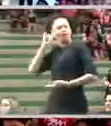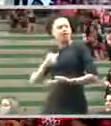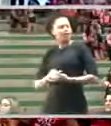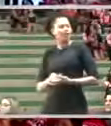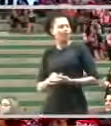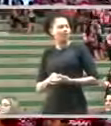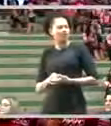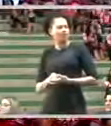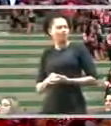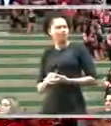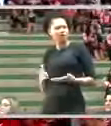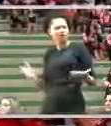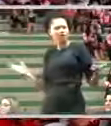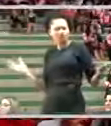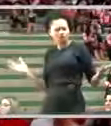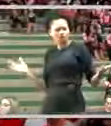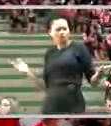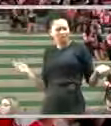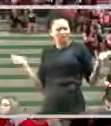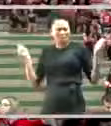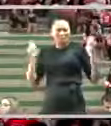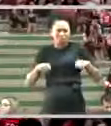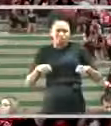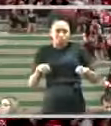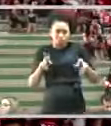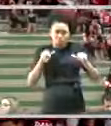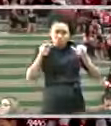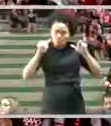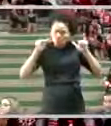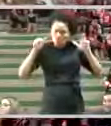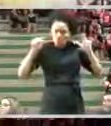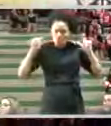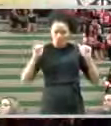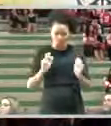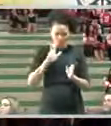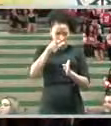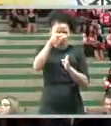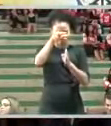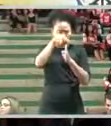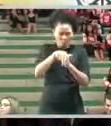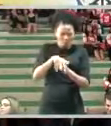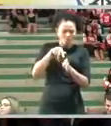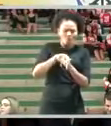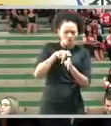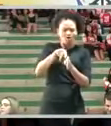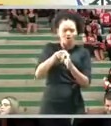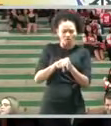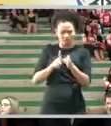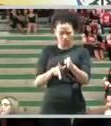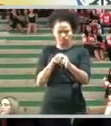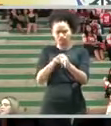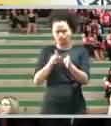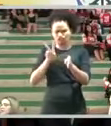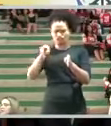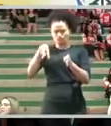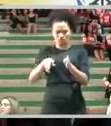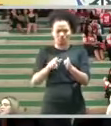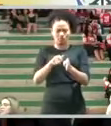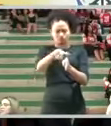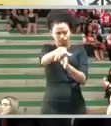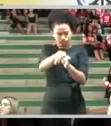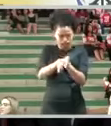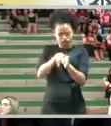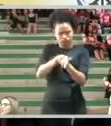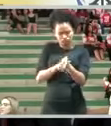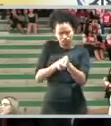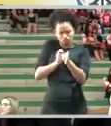colocar uma carga numa vaca que nunca foi colocada e ela se comportar? Ele disse: é impossível. Por